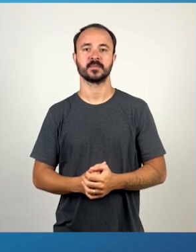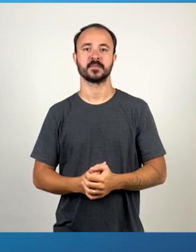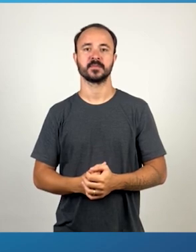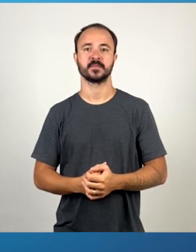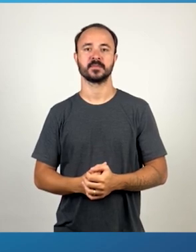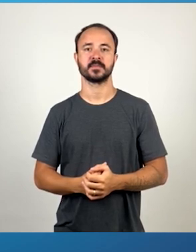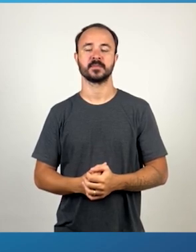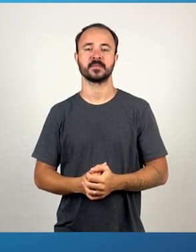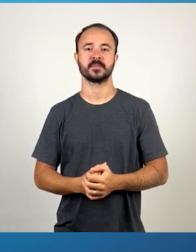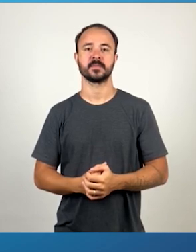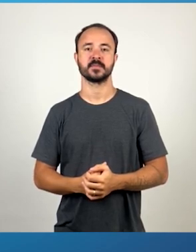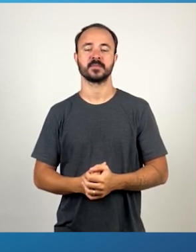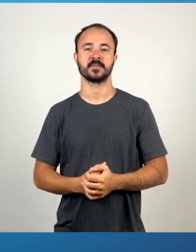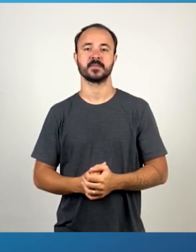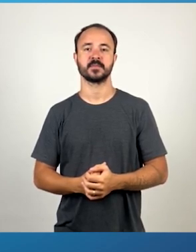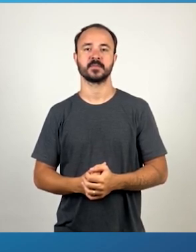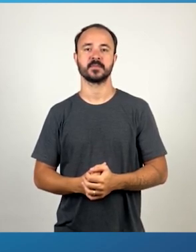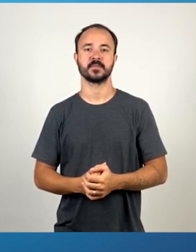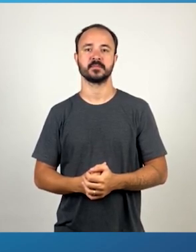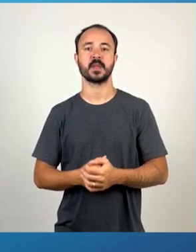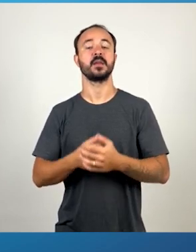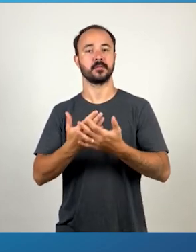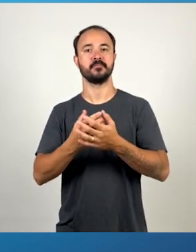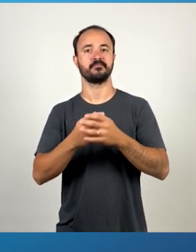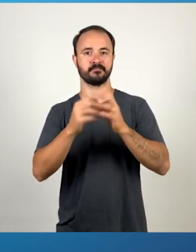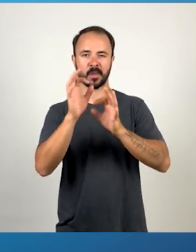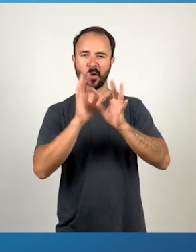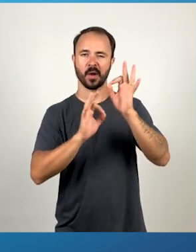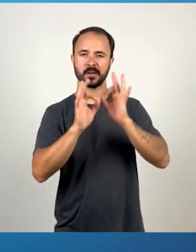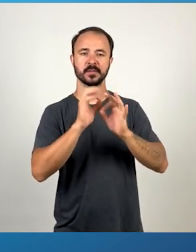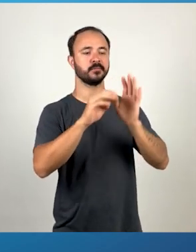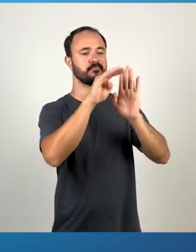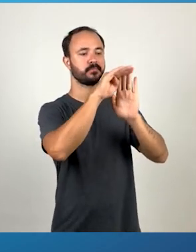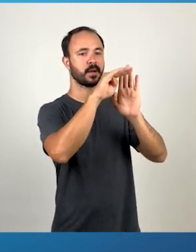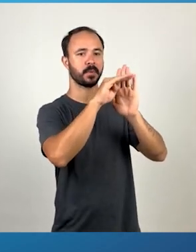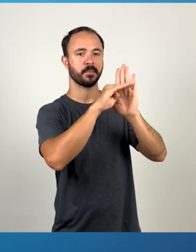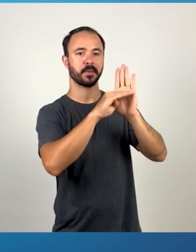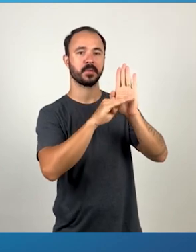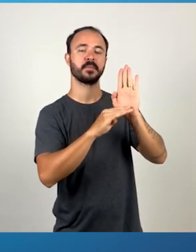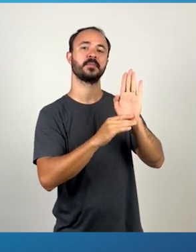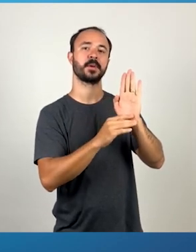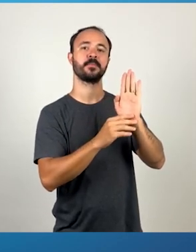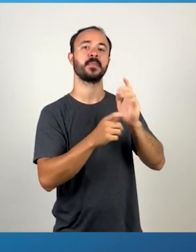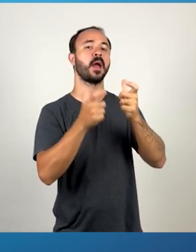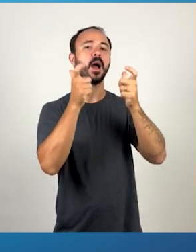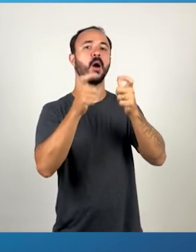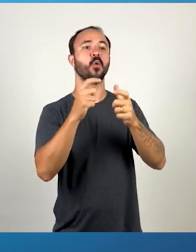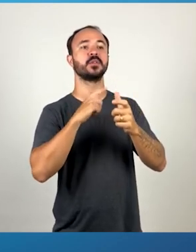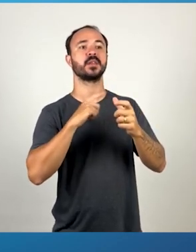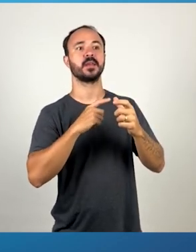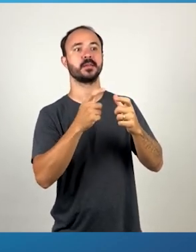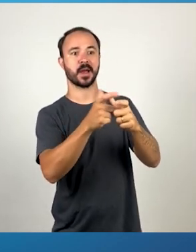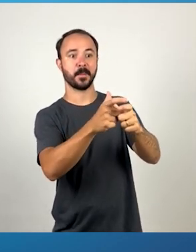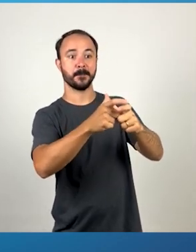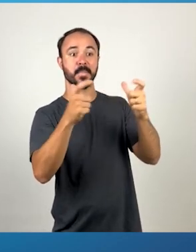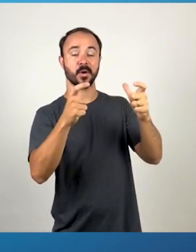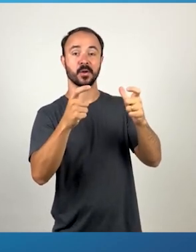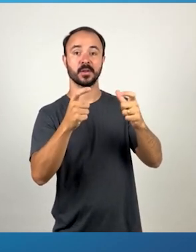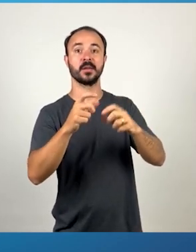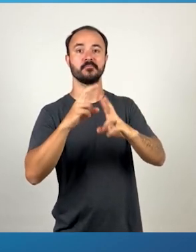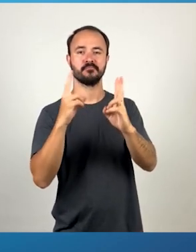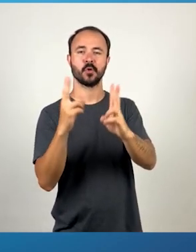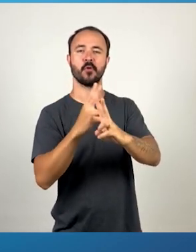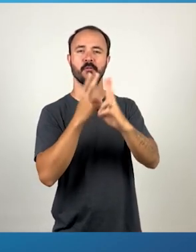Sul. Sexto lugar, o estado do Pernambuco. Em sétimo lugar, a Paraíba. Em oitavo lugar, o nosso estado, o